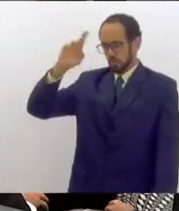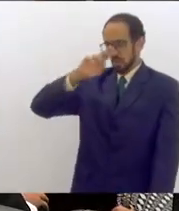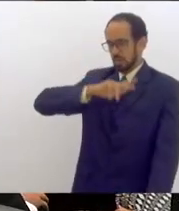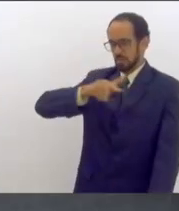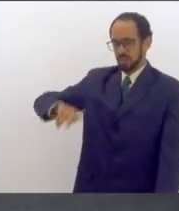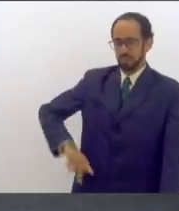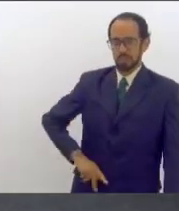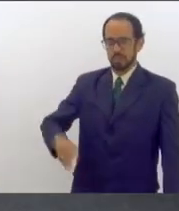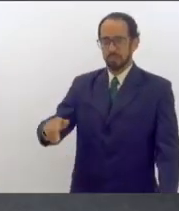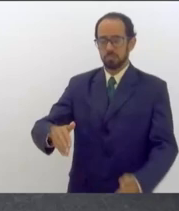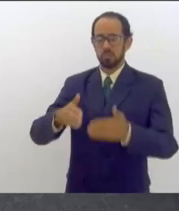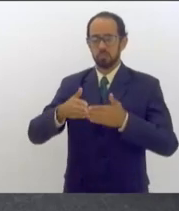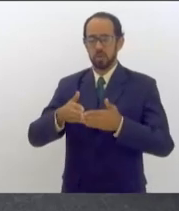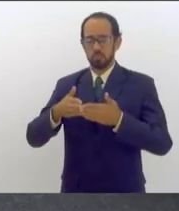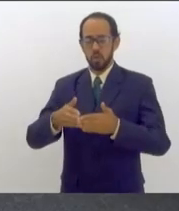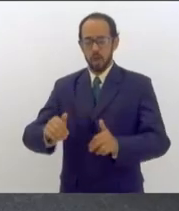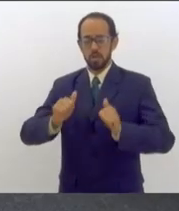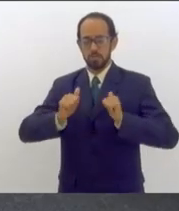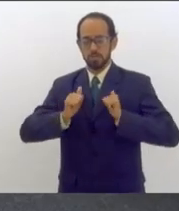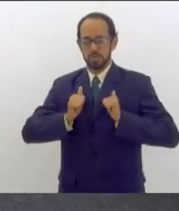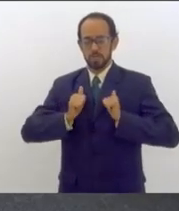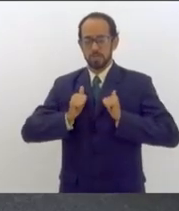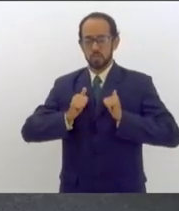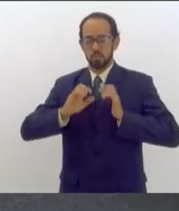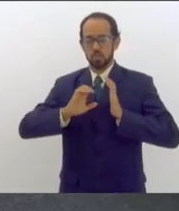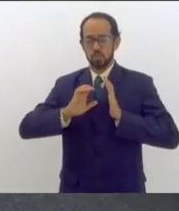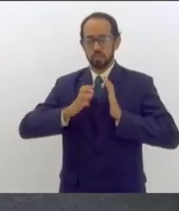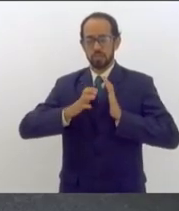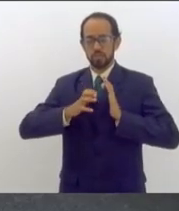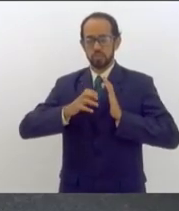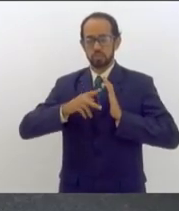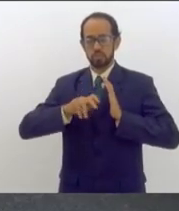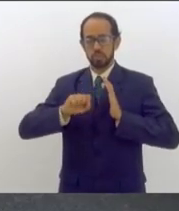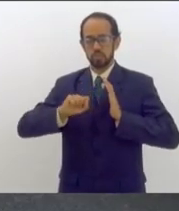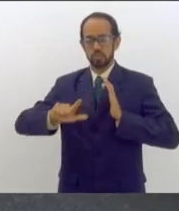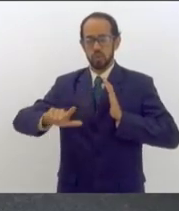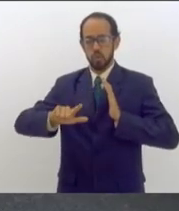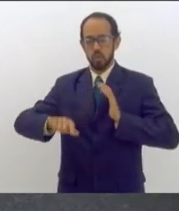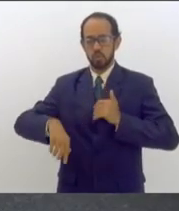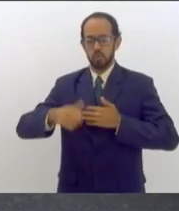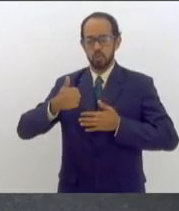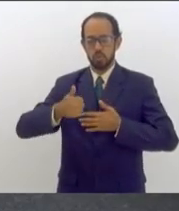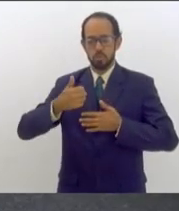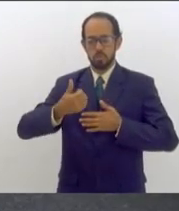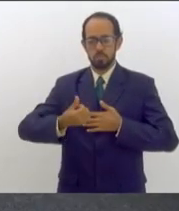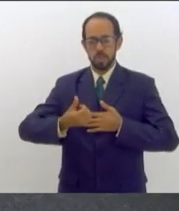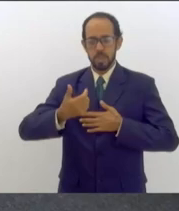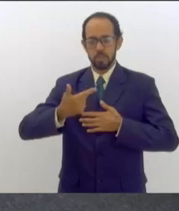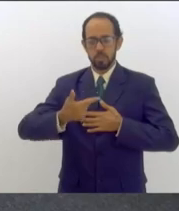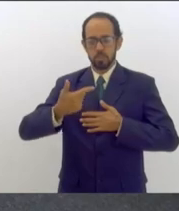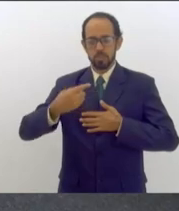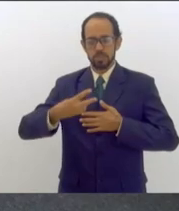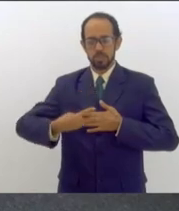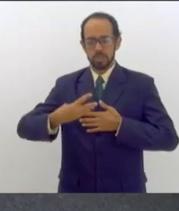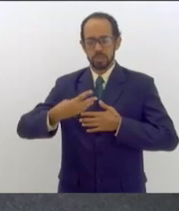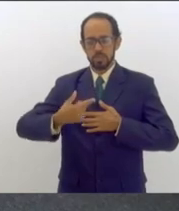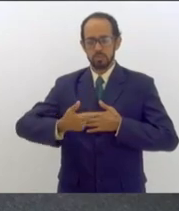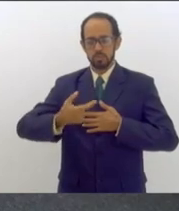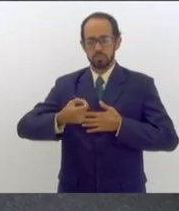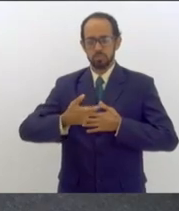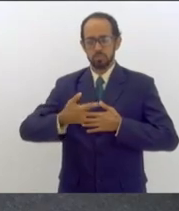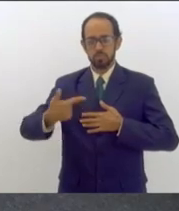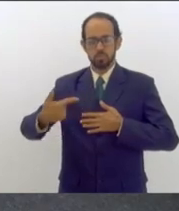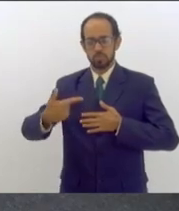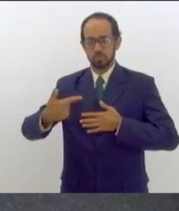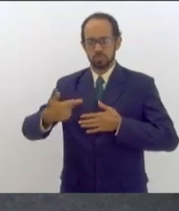consignar abstenção da bancada do PSOL no projeto de lei 1623 de 2022